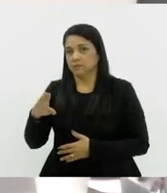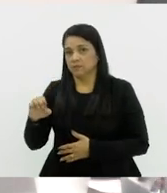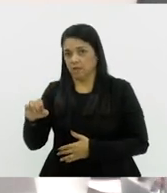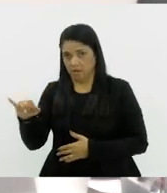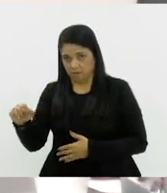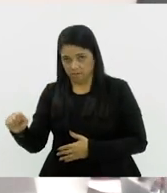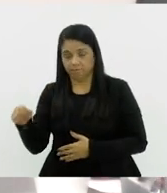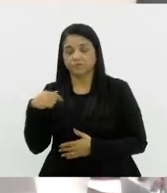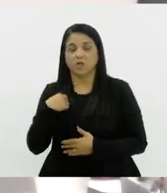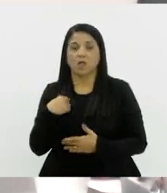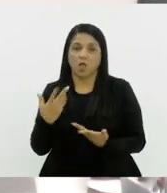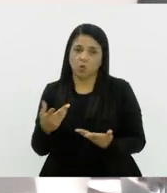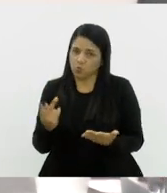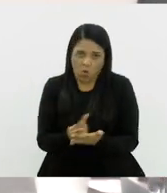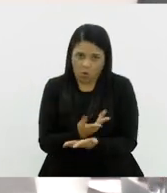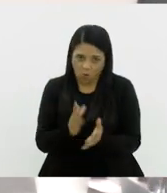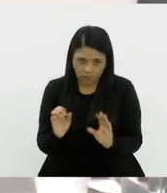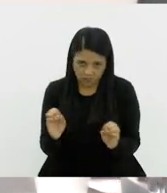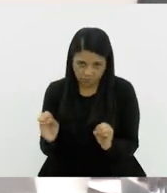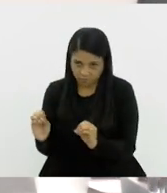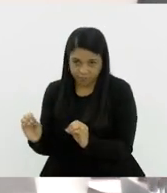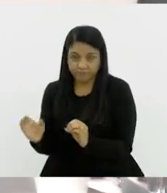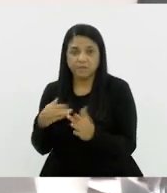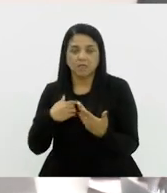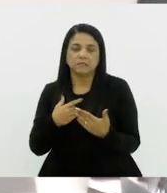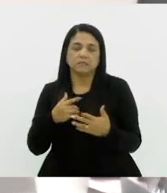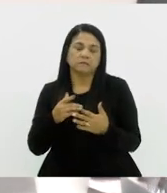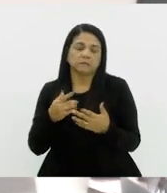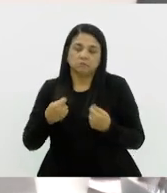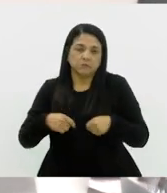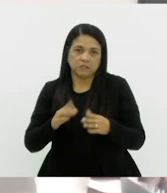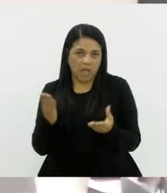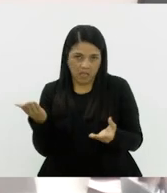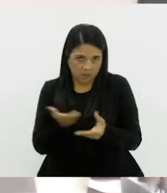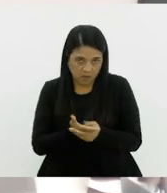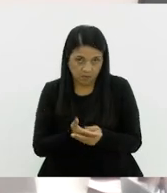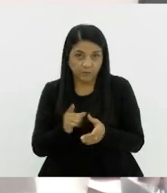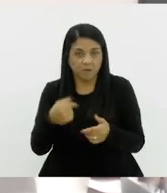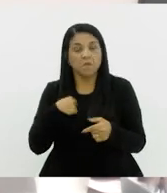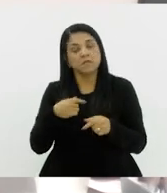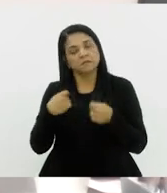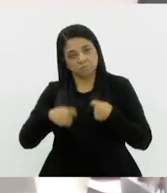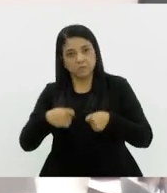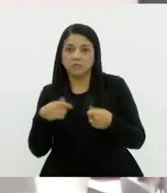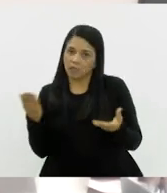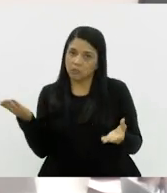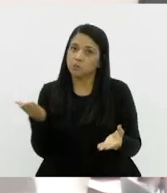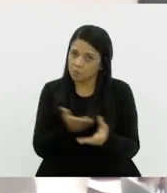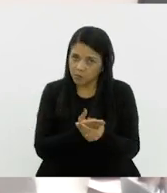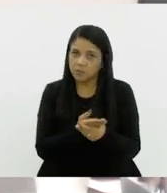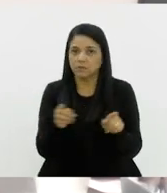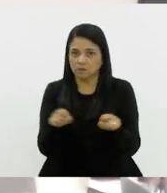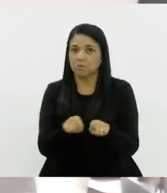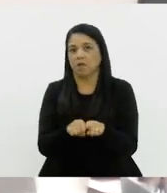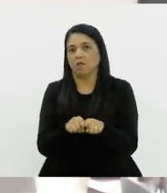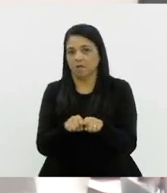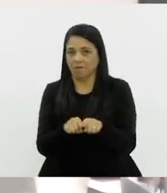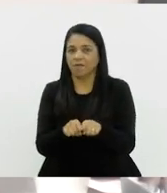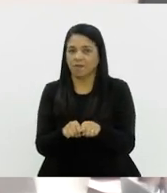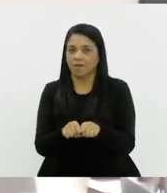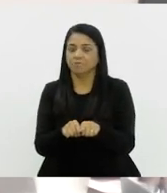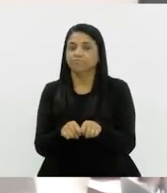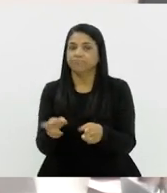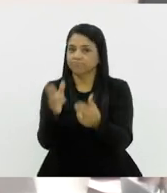espera evitar que seja necessário entrar com a ação. Mas, se for necessário, também a gente entra com a ação, justamente, então, para,